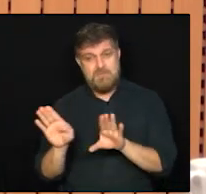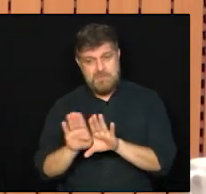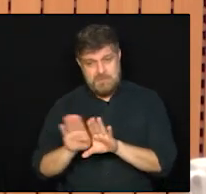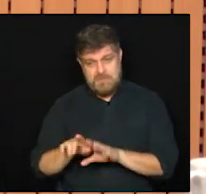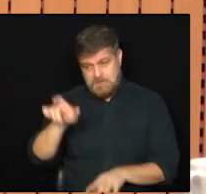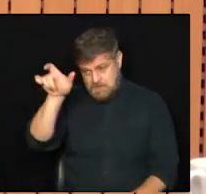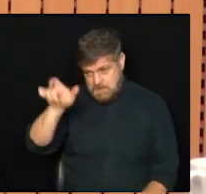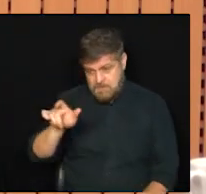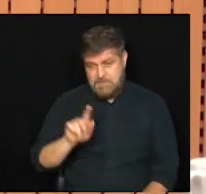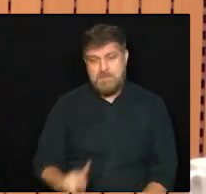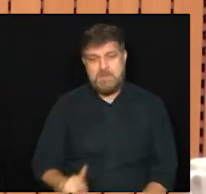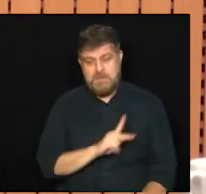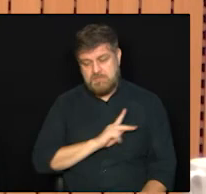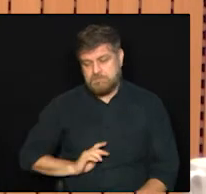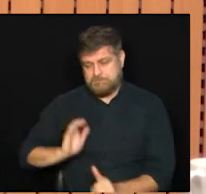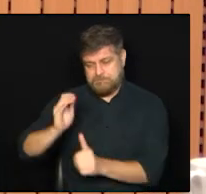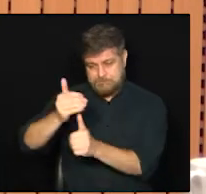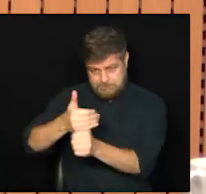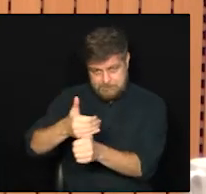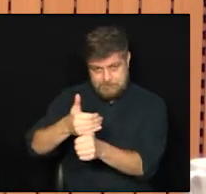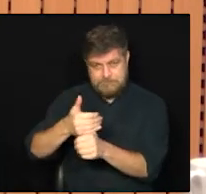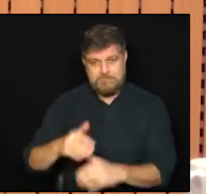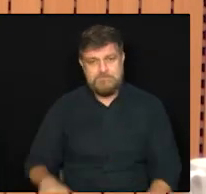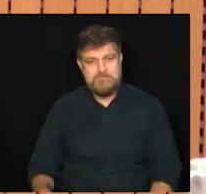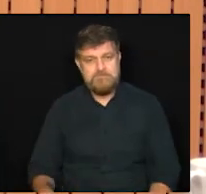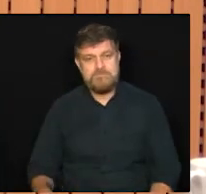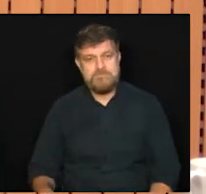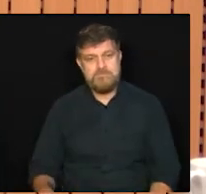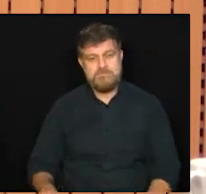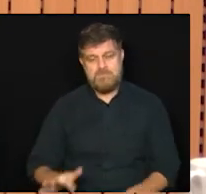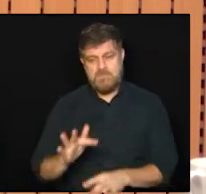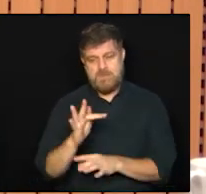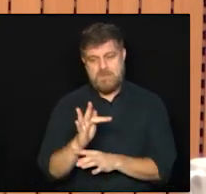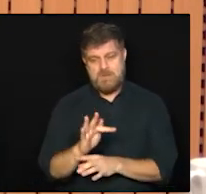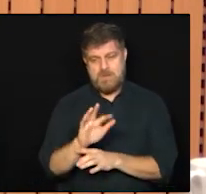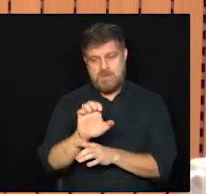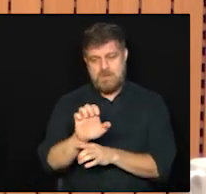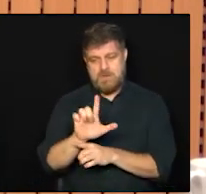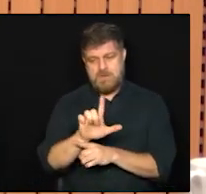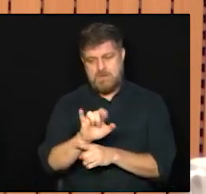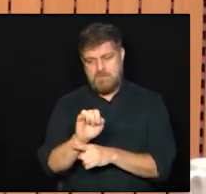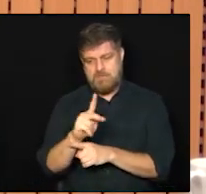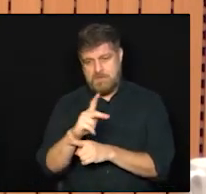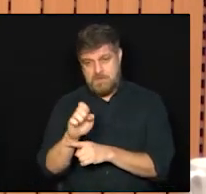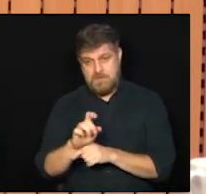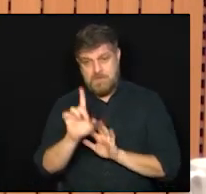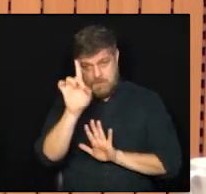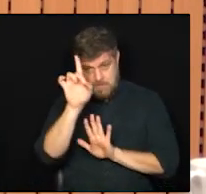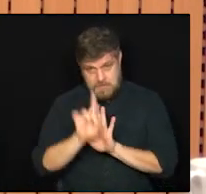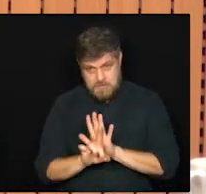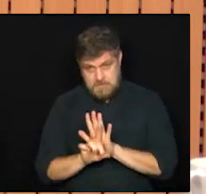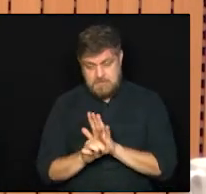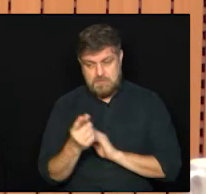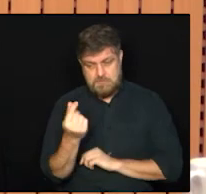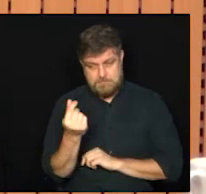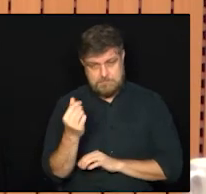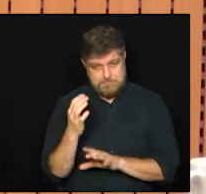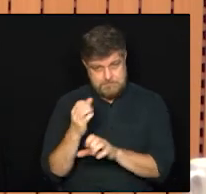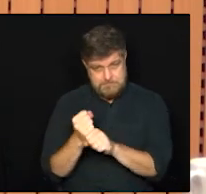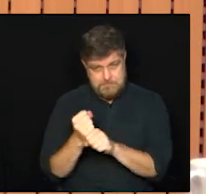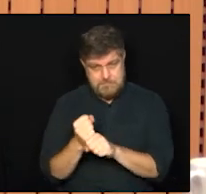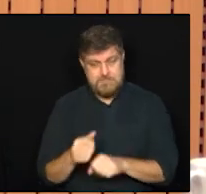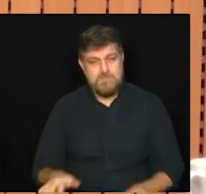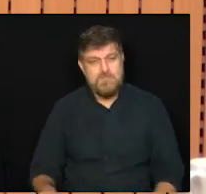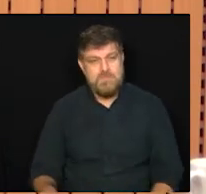Campinas Visitors Bureau, o Luiz Felipe Campos Almeida, diretor administrativo e financeiro do